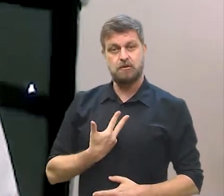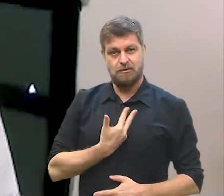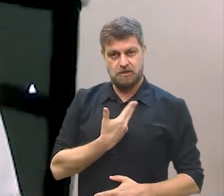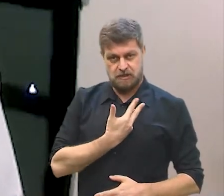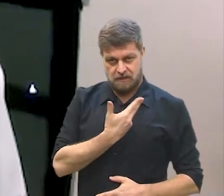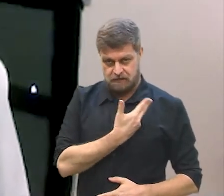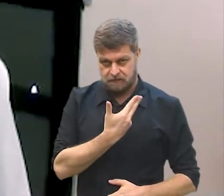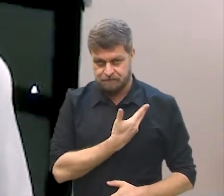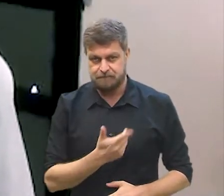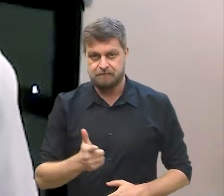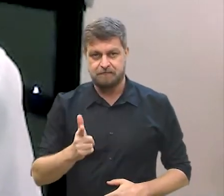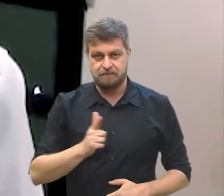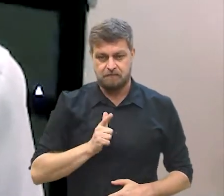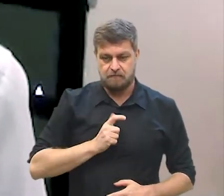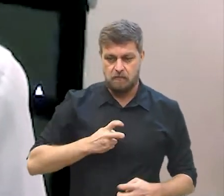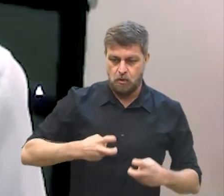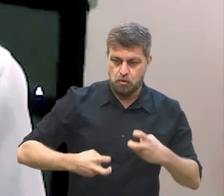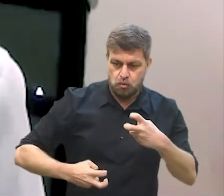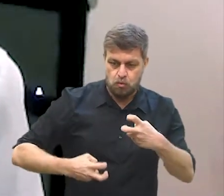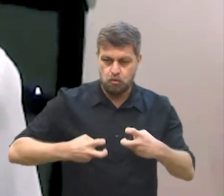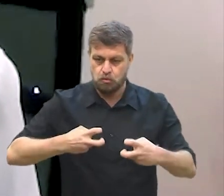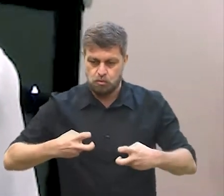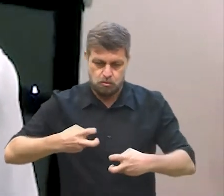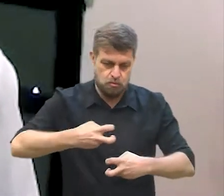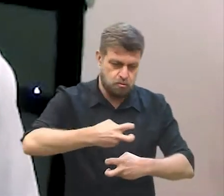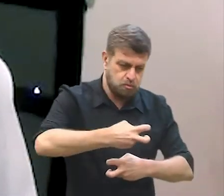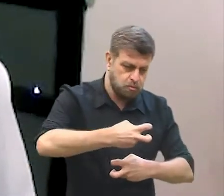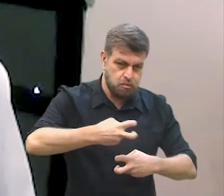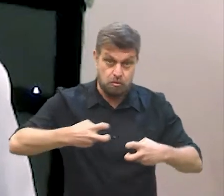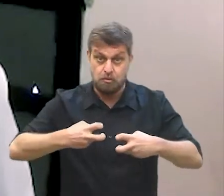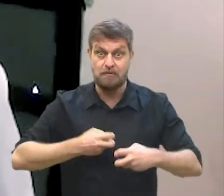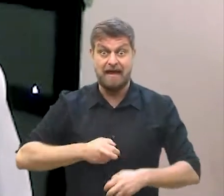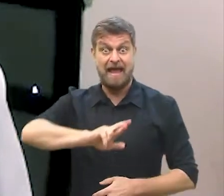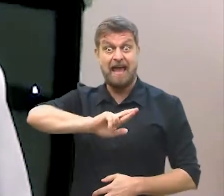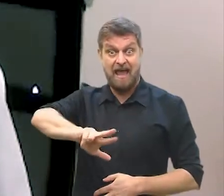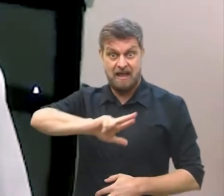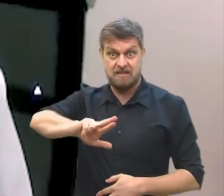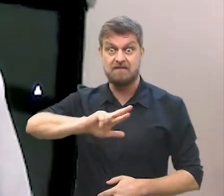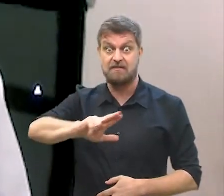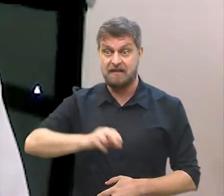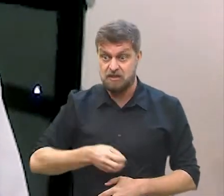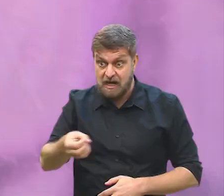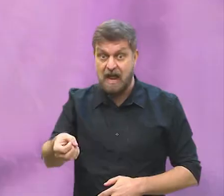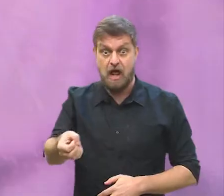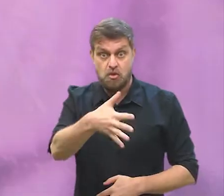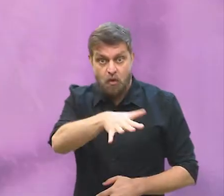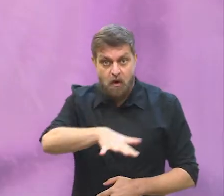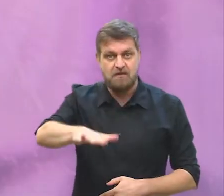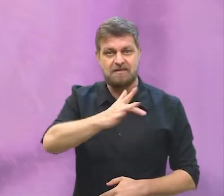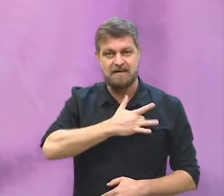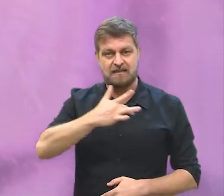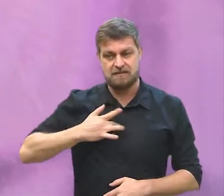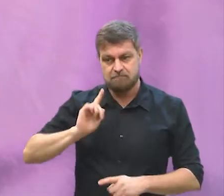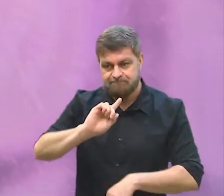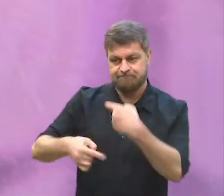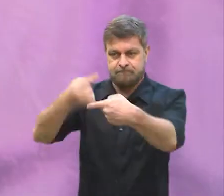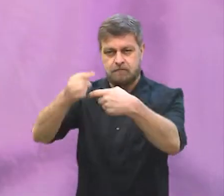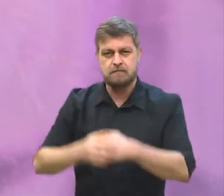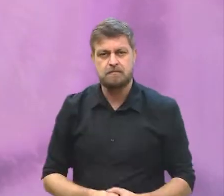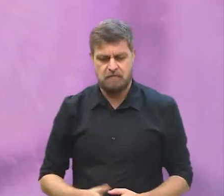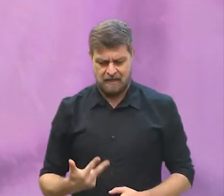gente traz a cirurgia robótica hoje, ela é o diferencial na área da saúde. Agora, doutora, essa